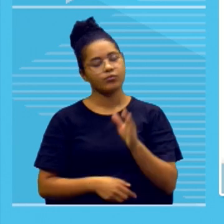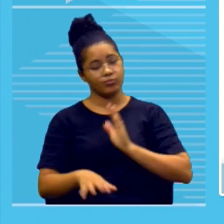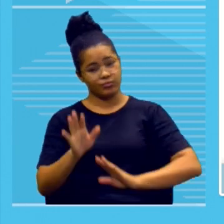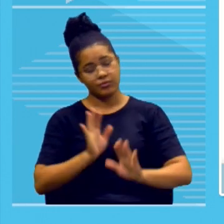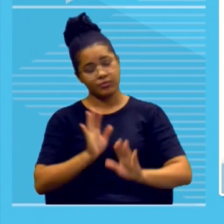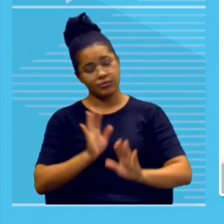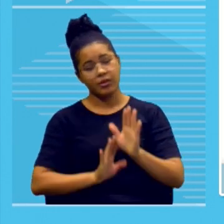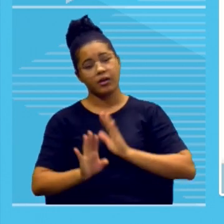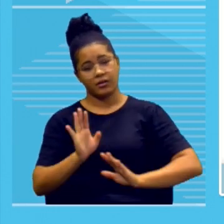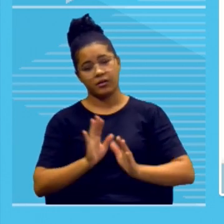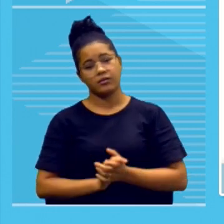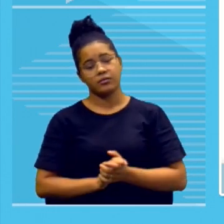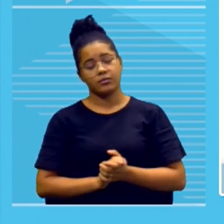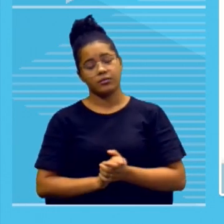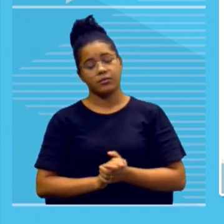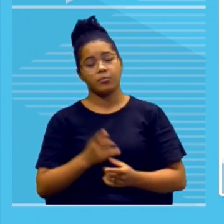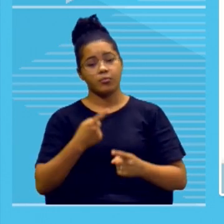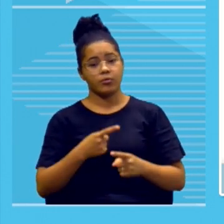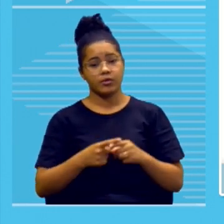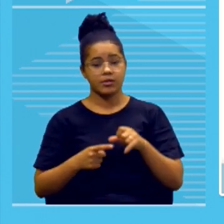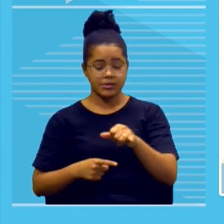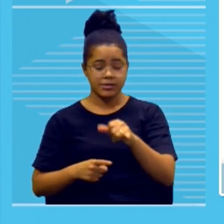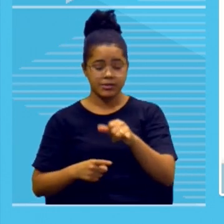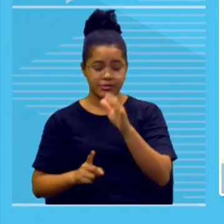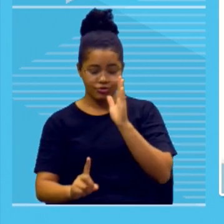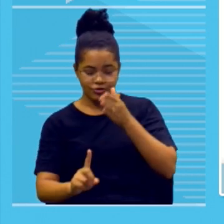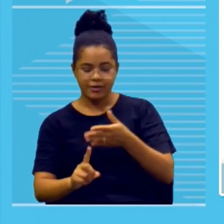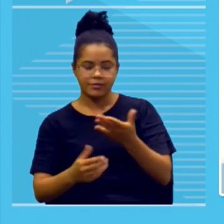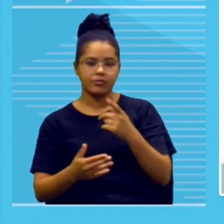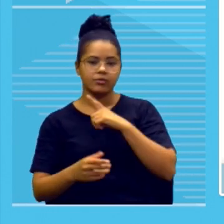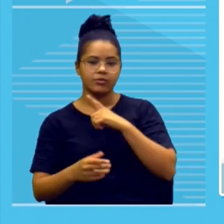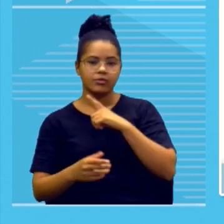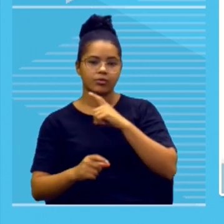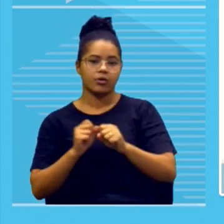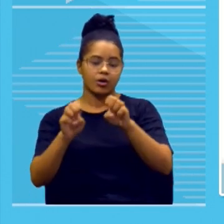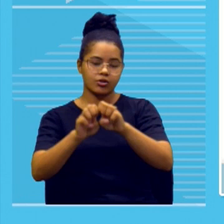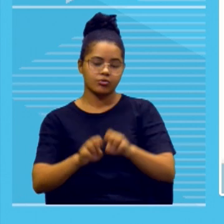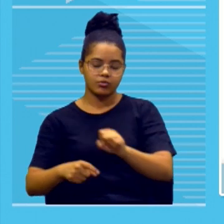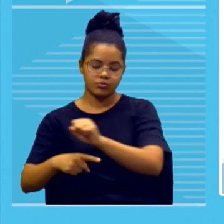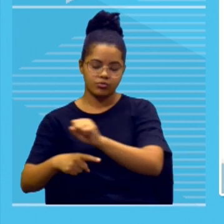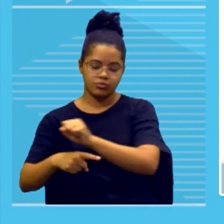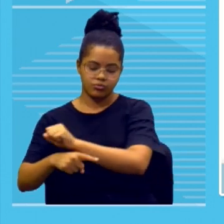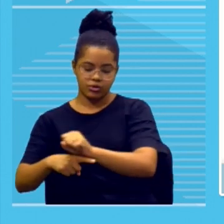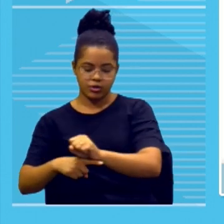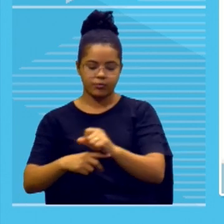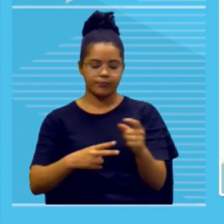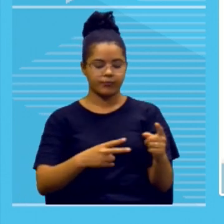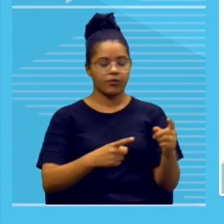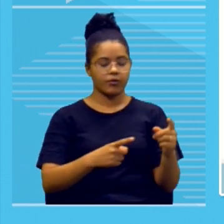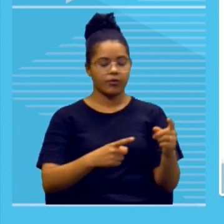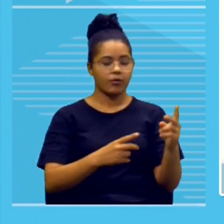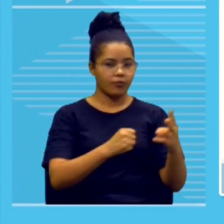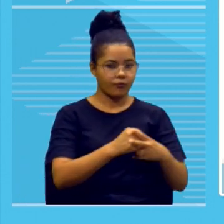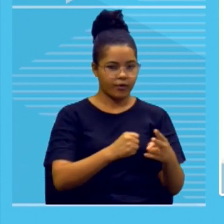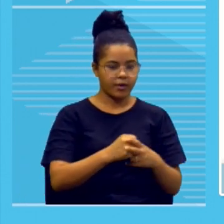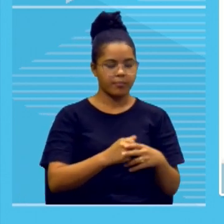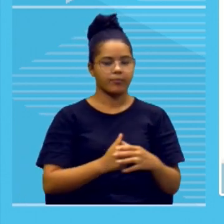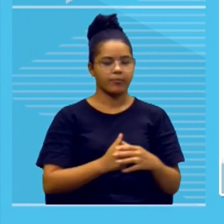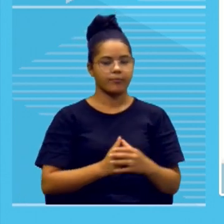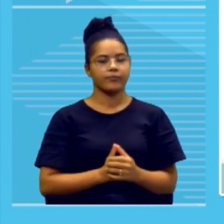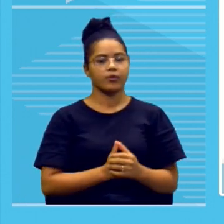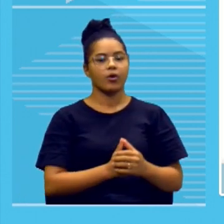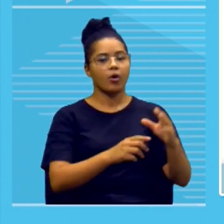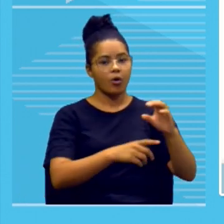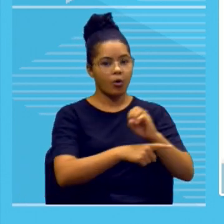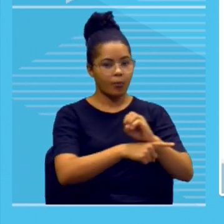Né? Na ordem direta, você vai ter o sujeito, o verbo, o objeto e o complemento. E o adjunto adverbial,